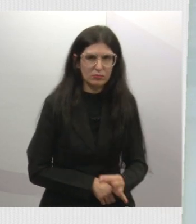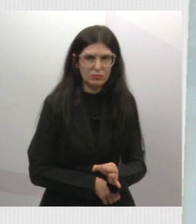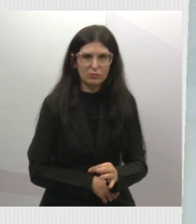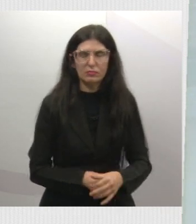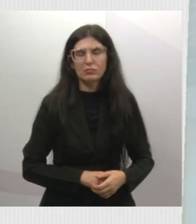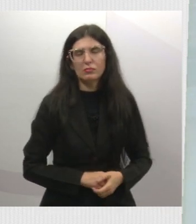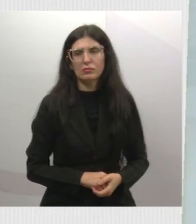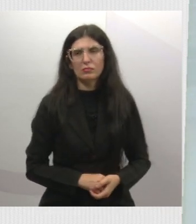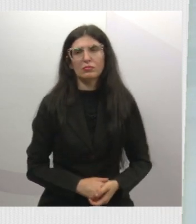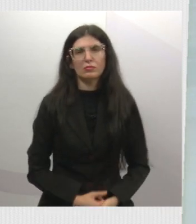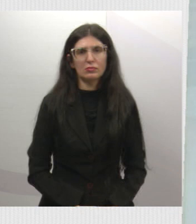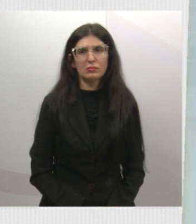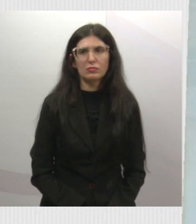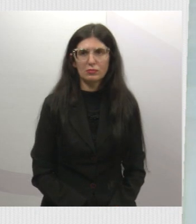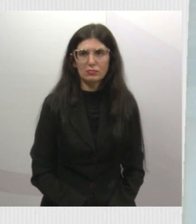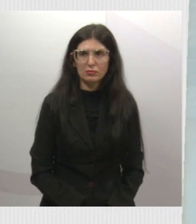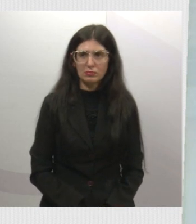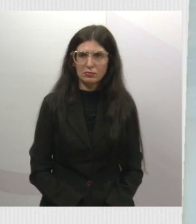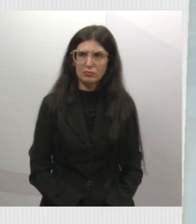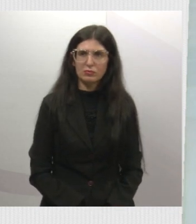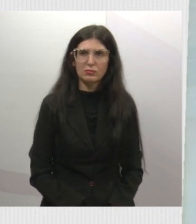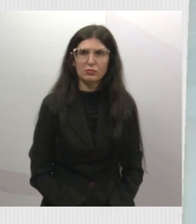31,81%. Fundeb,